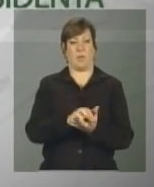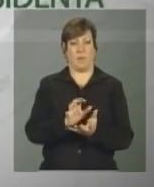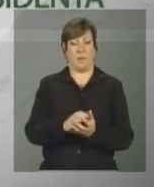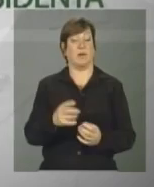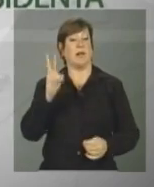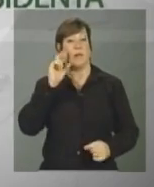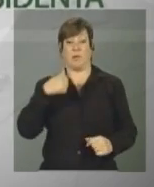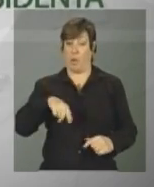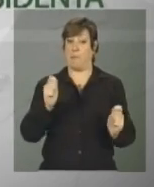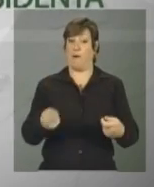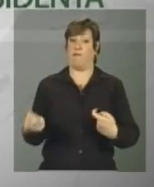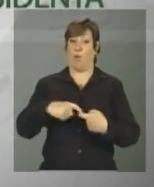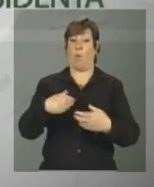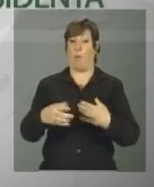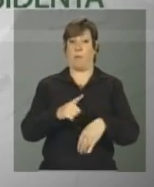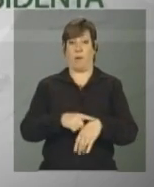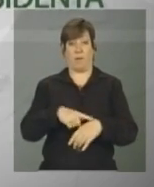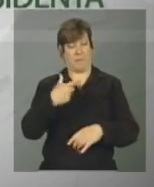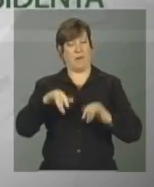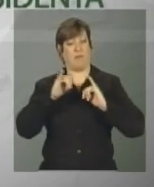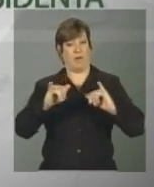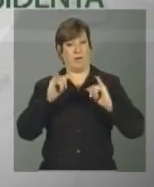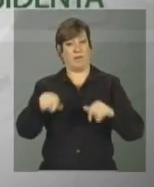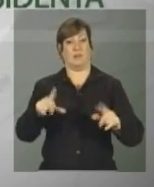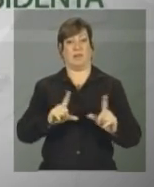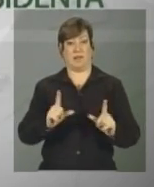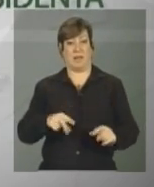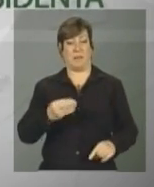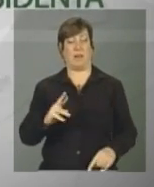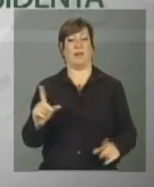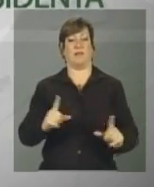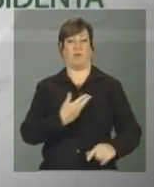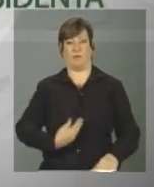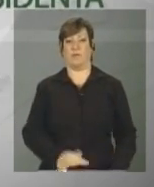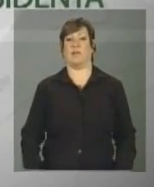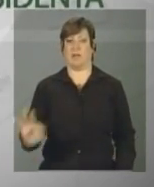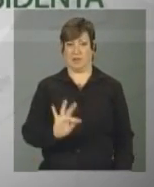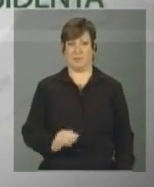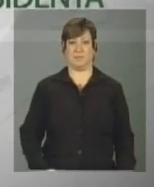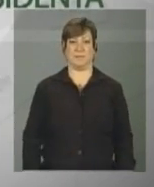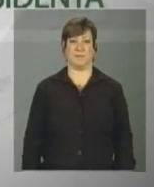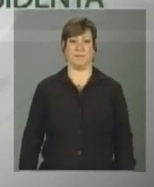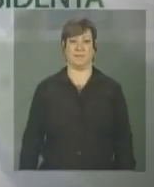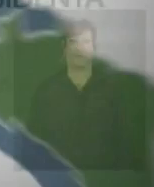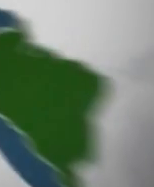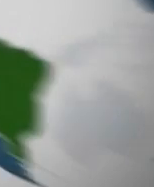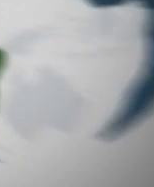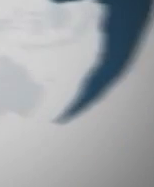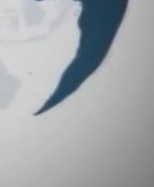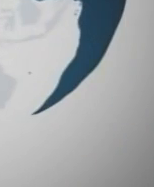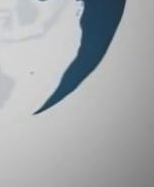Pernambuco. Lembrando então que a gente pode voltar a qualquer momento com mais informações. Continue com a gente, NBR, a TV do Governo Federal.